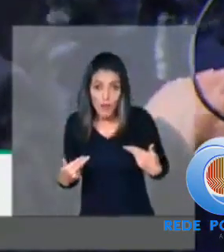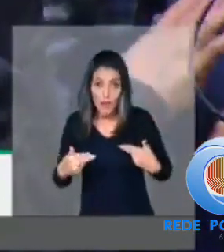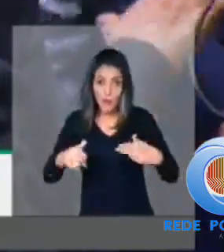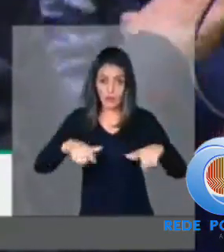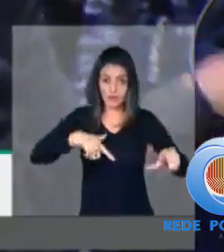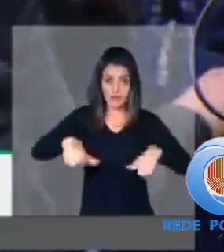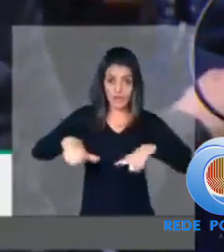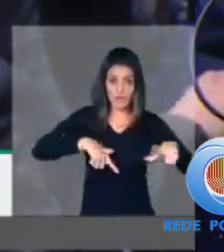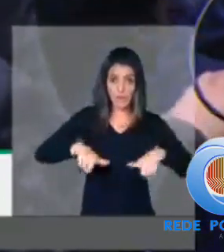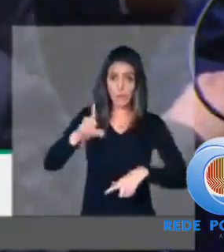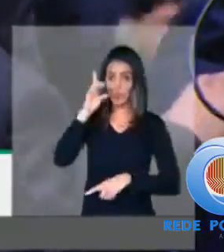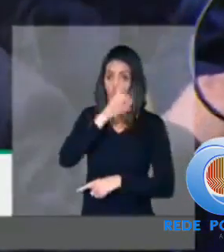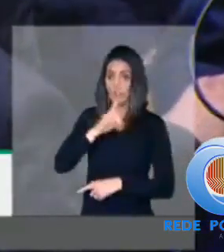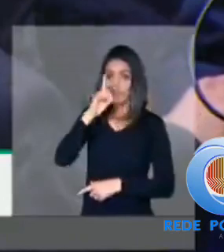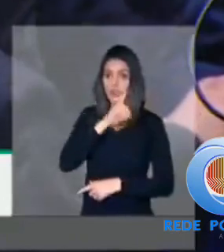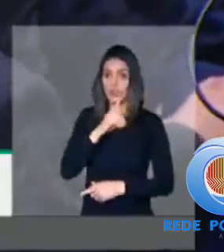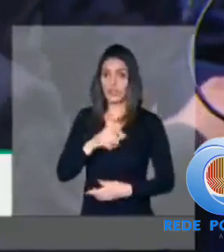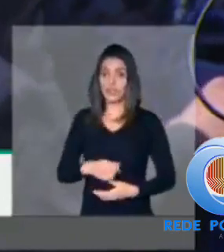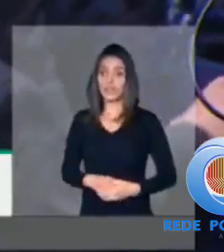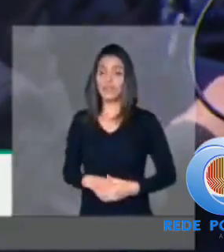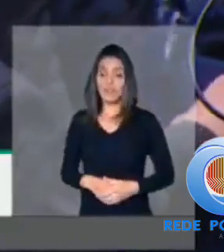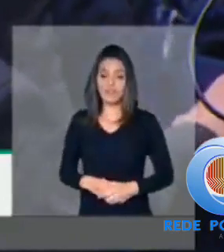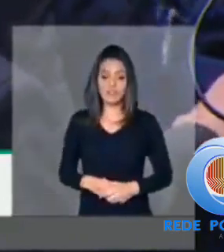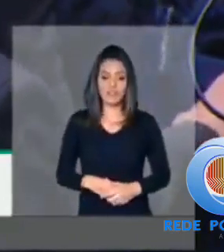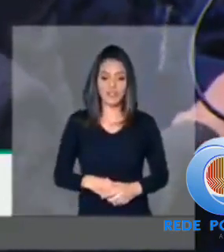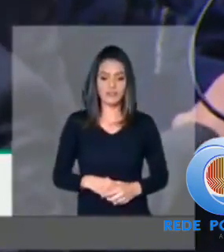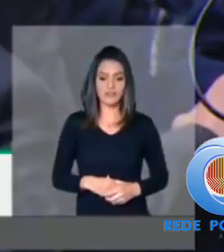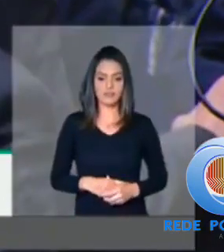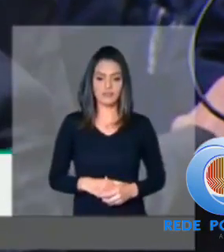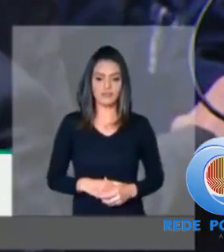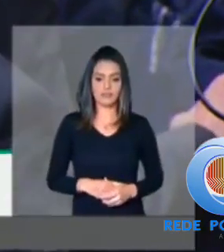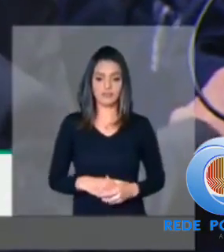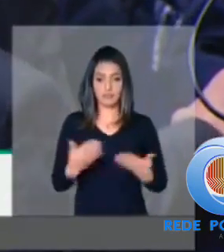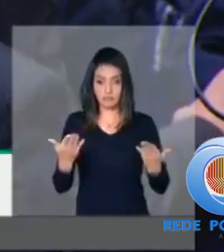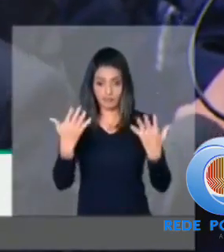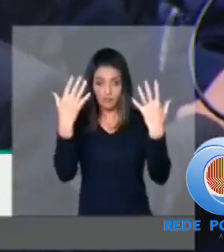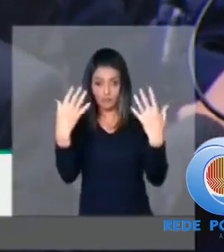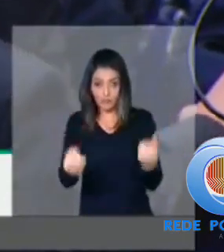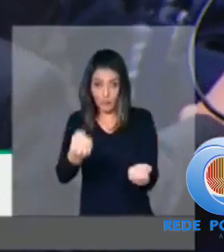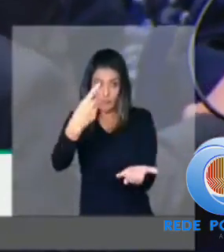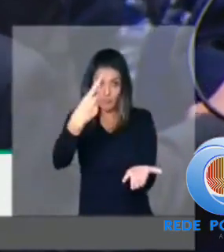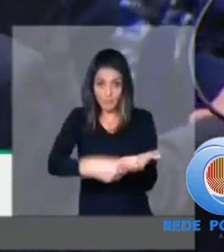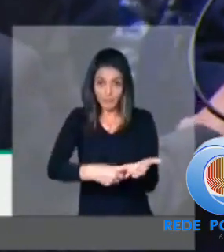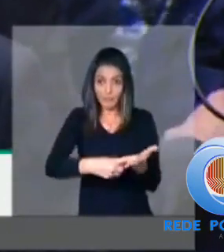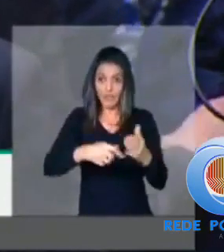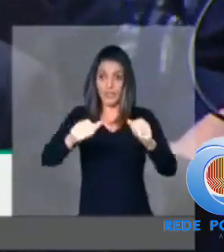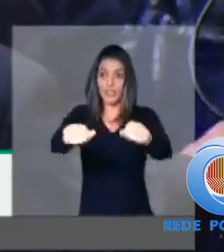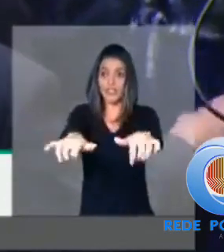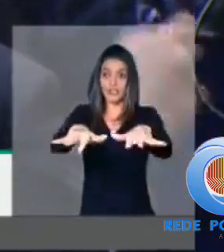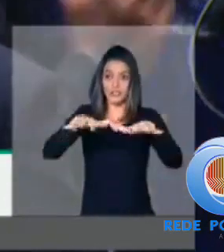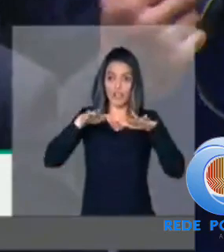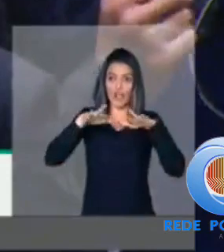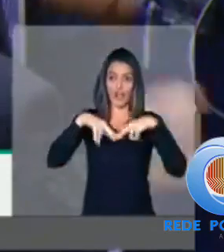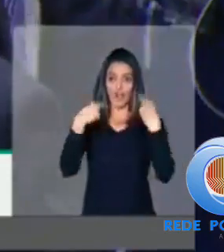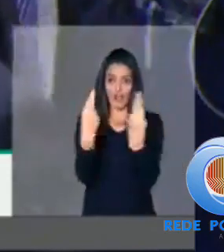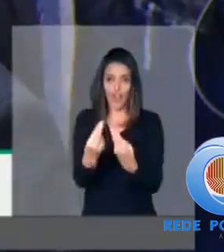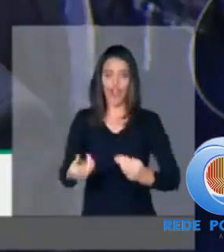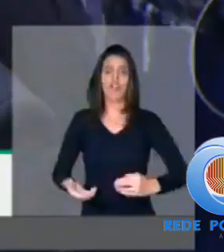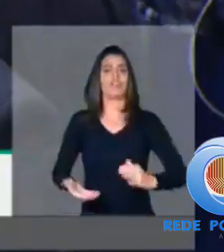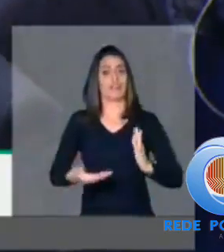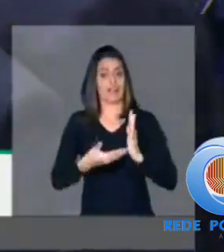o trabalho aos domingos de todos os setores, vamos começar marcando as sessões na Câmara